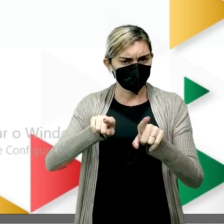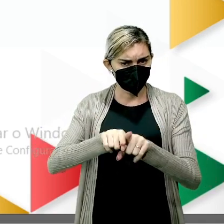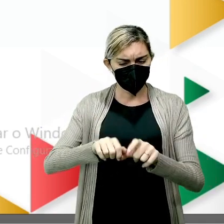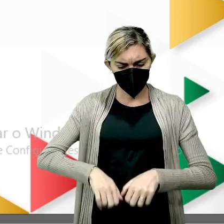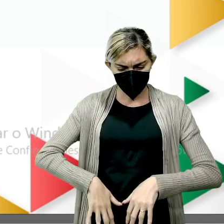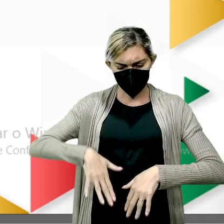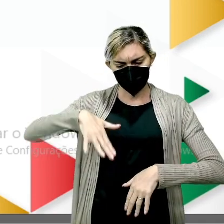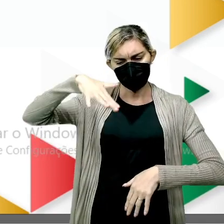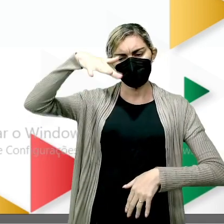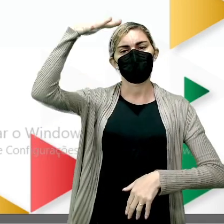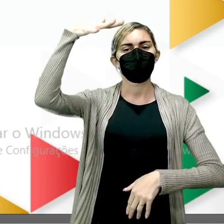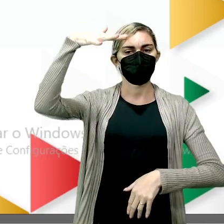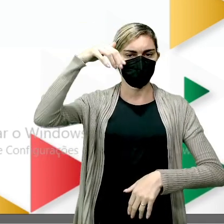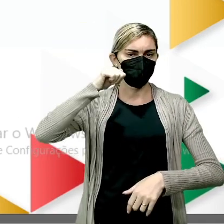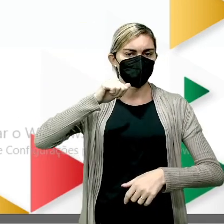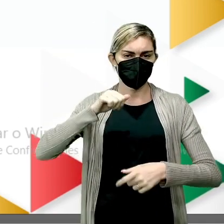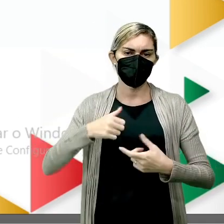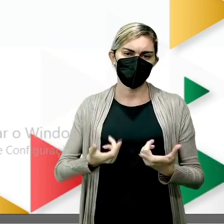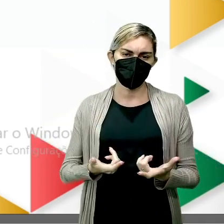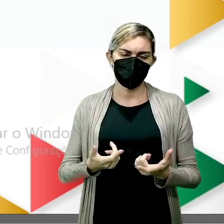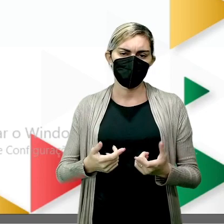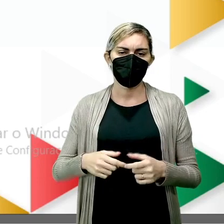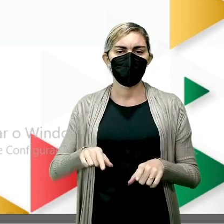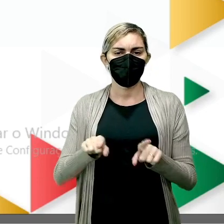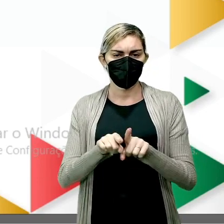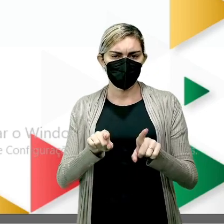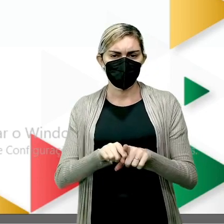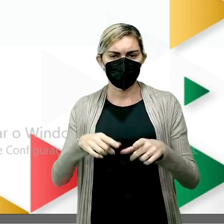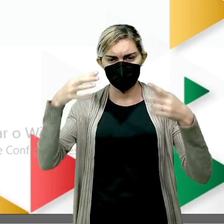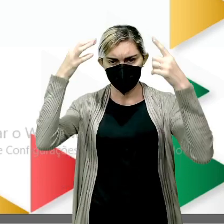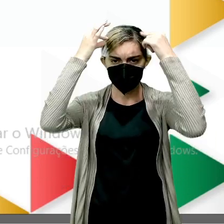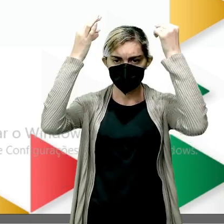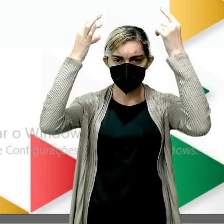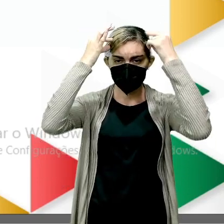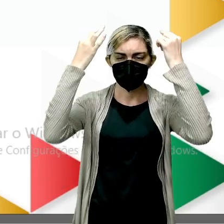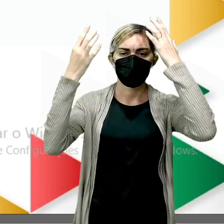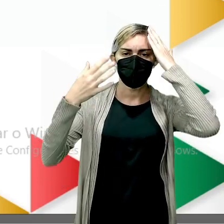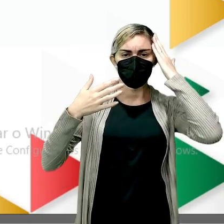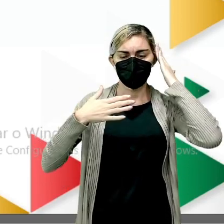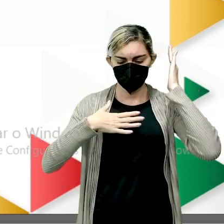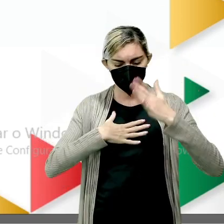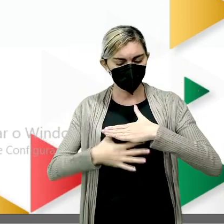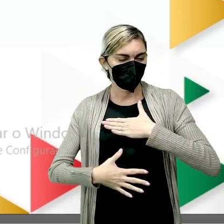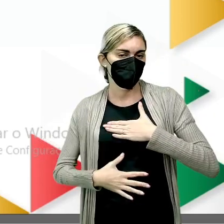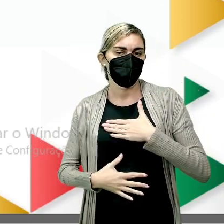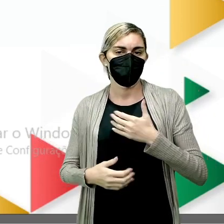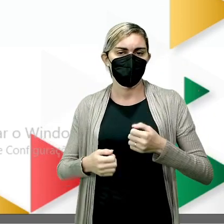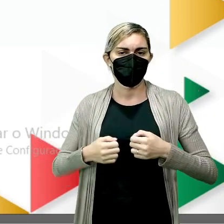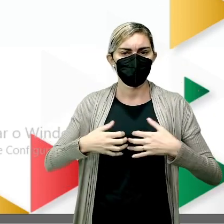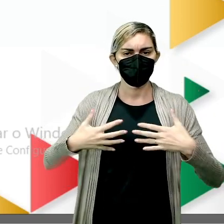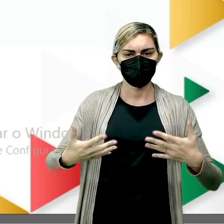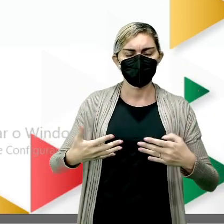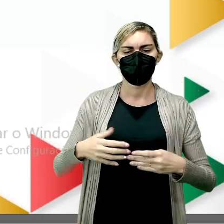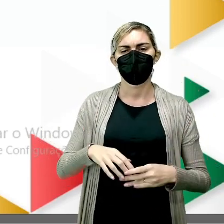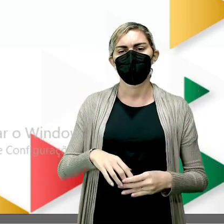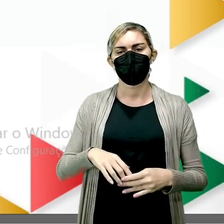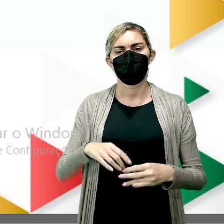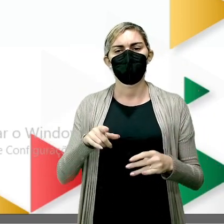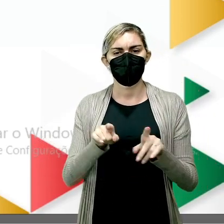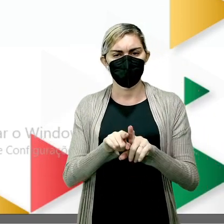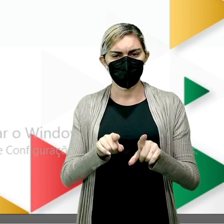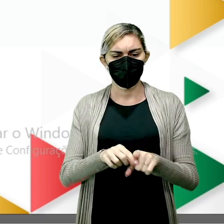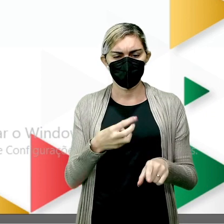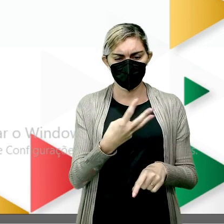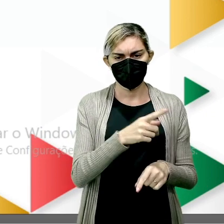crescimento das genitais, no caso, e dos peitos do corpo. Existe ali um aumento do volume do testículo que passa de 3